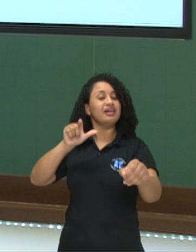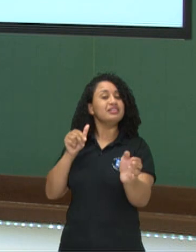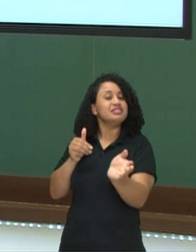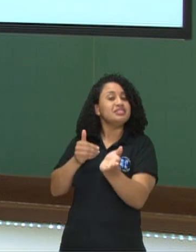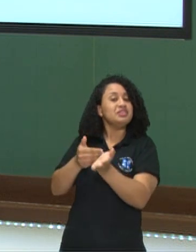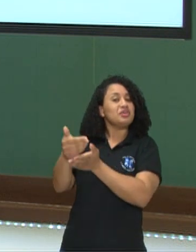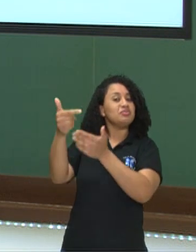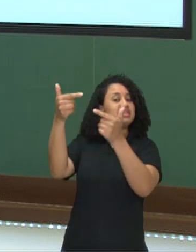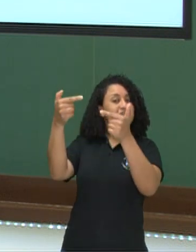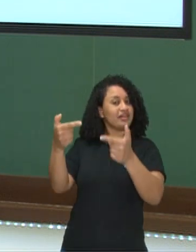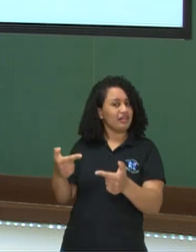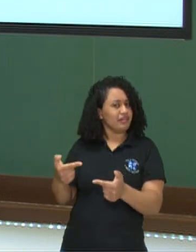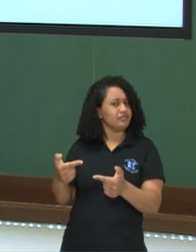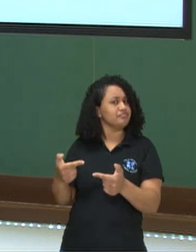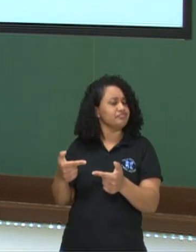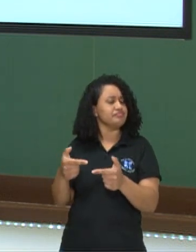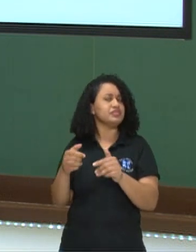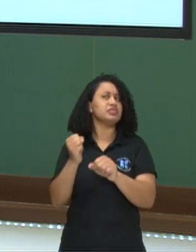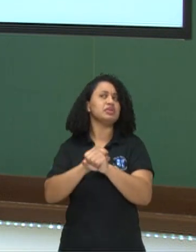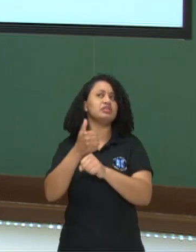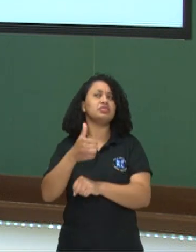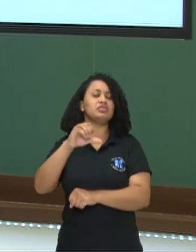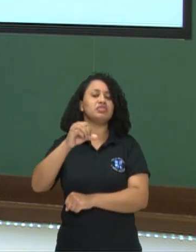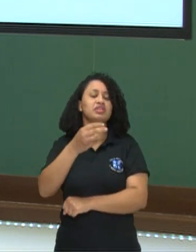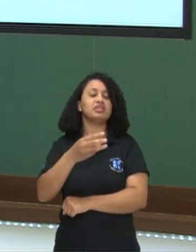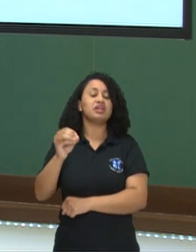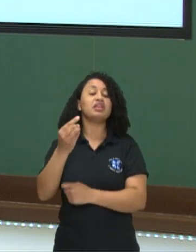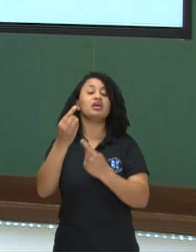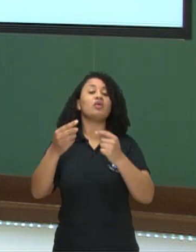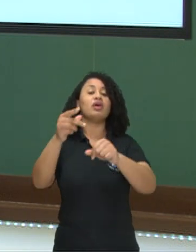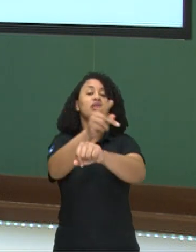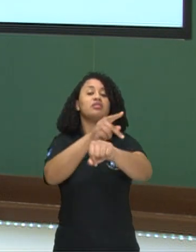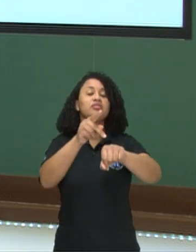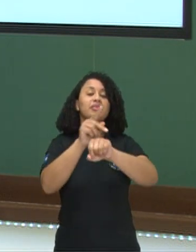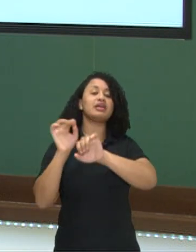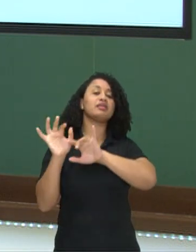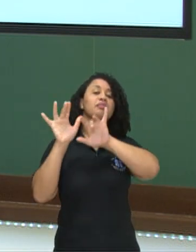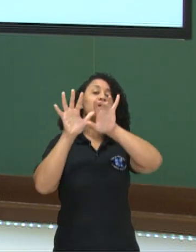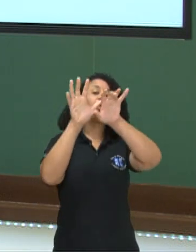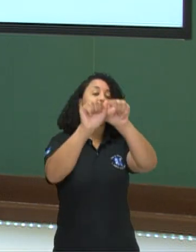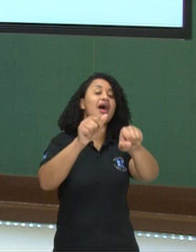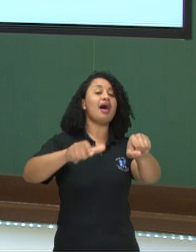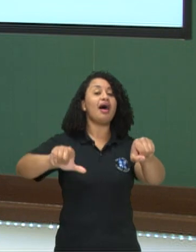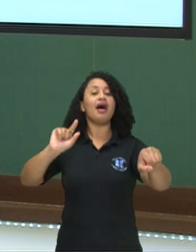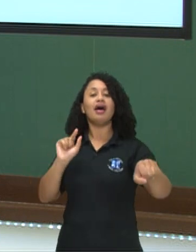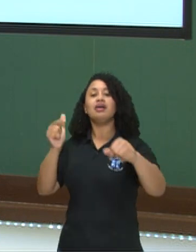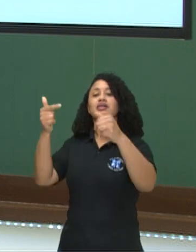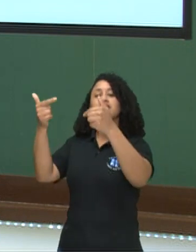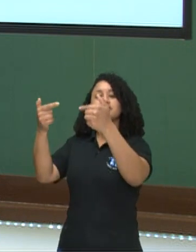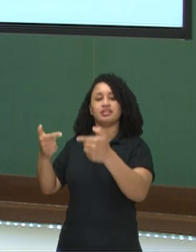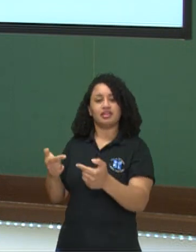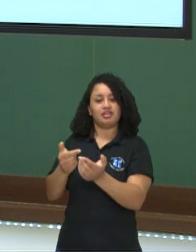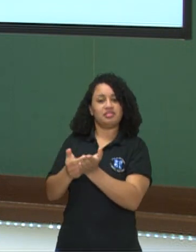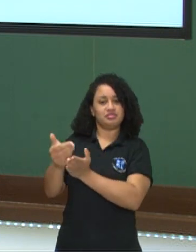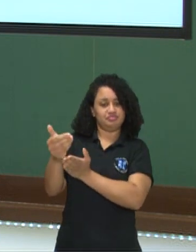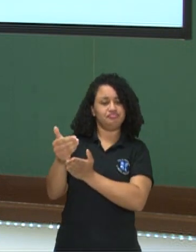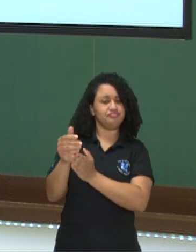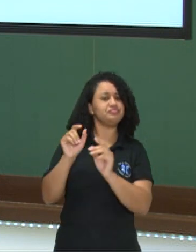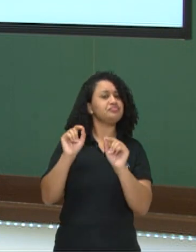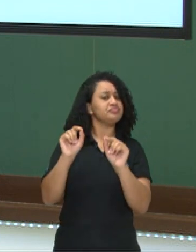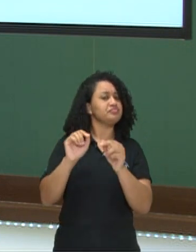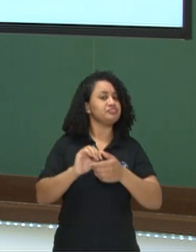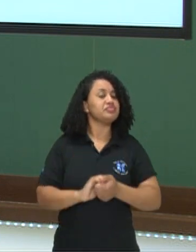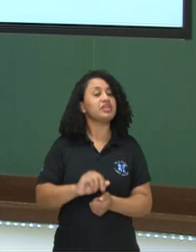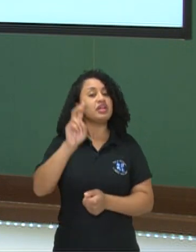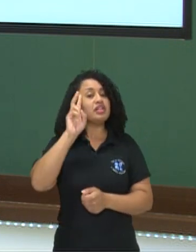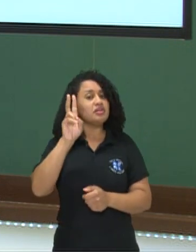a guerra? Na década de 1930, que país ela ocupou externamente antes da Segunda Guerra Mundial? Lembrou